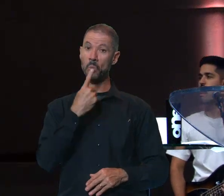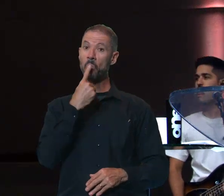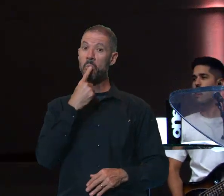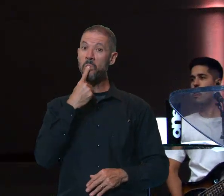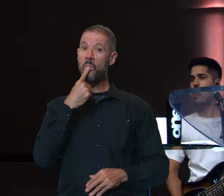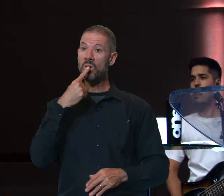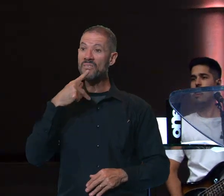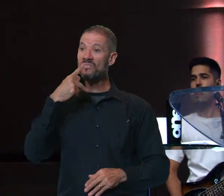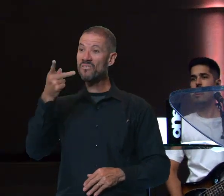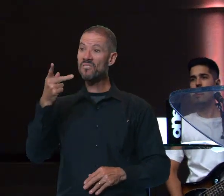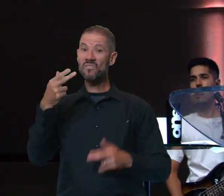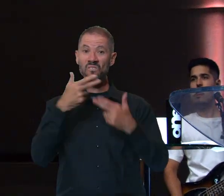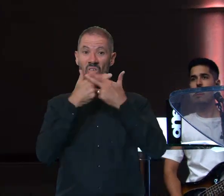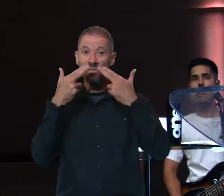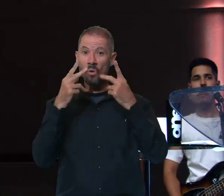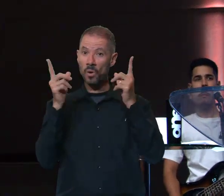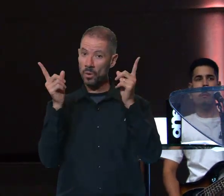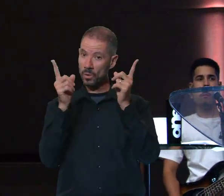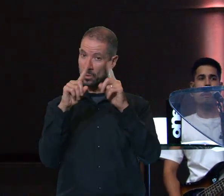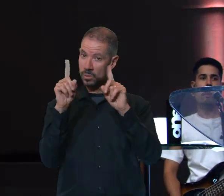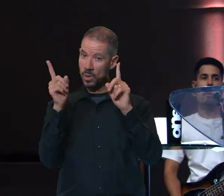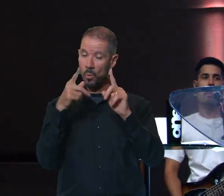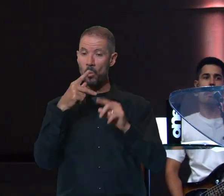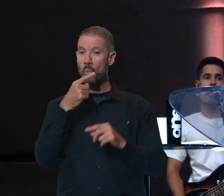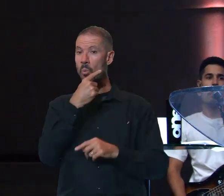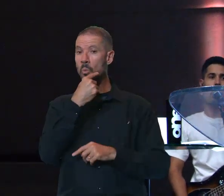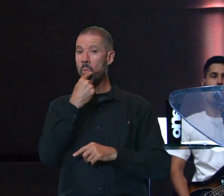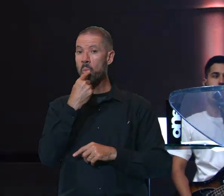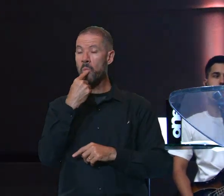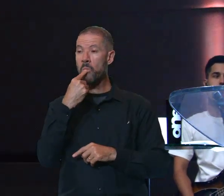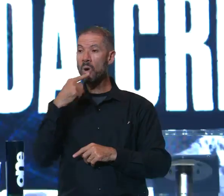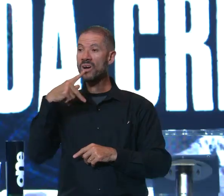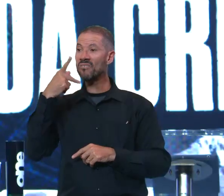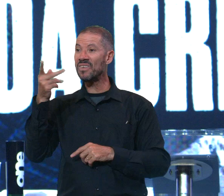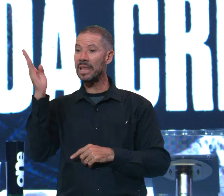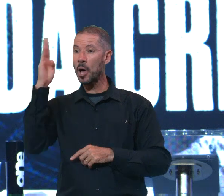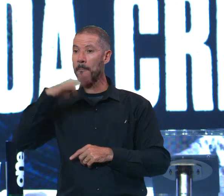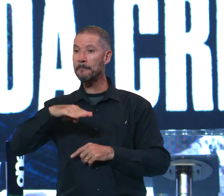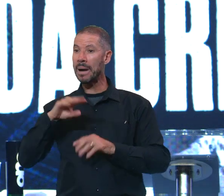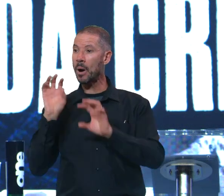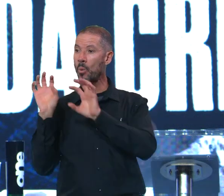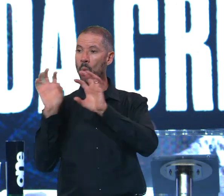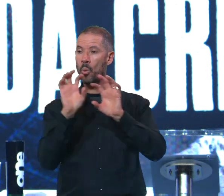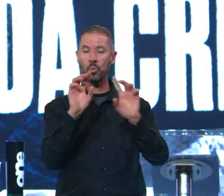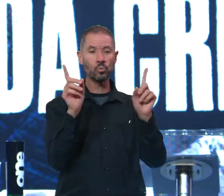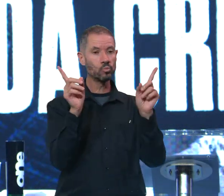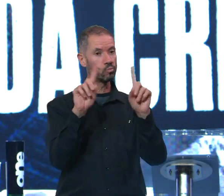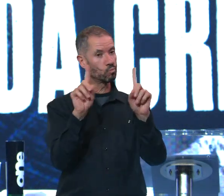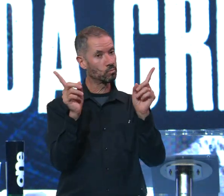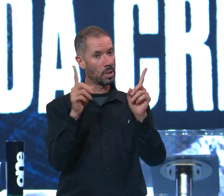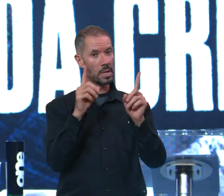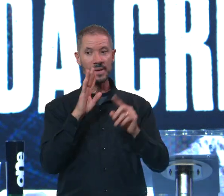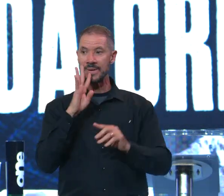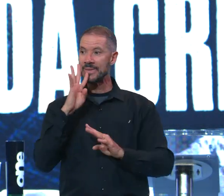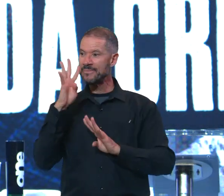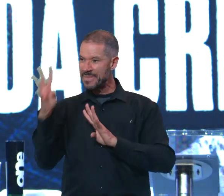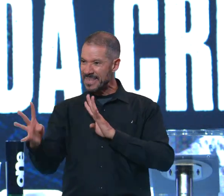mais fofocas. As nossas bocas não falam mais um a um dos outros. Não tem mais